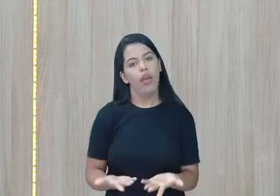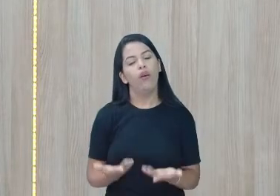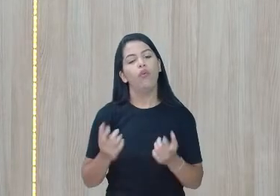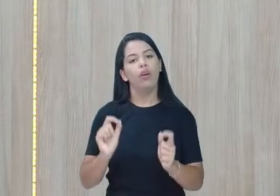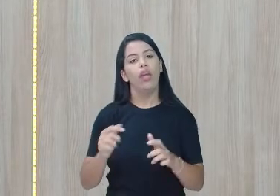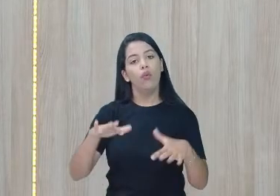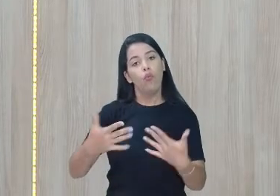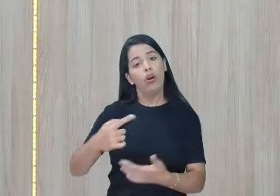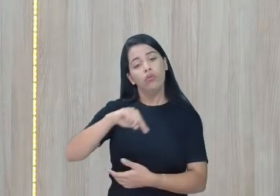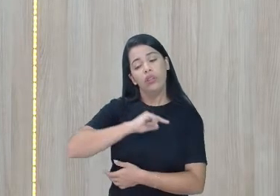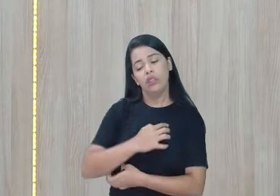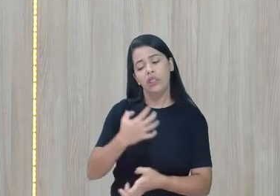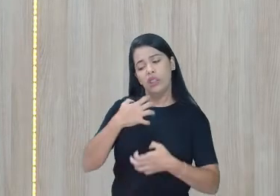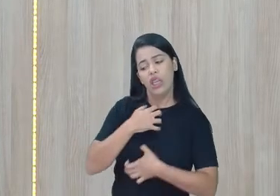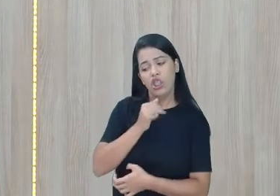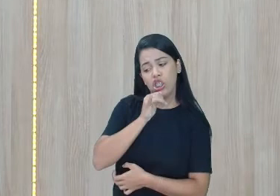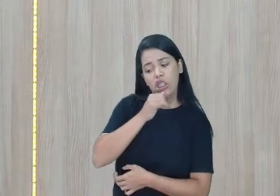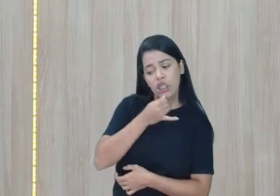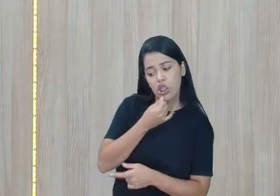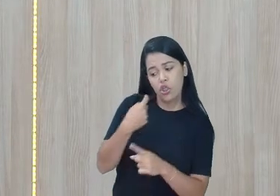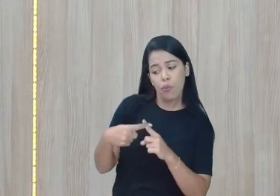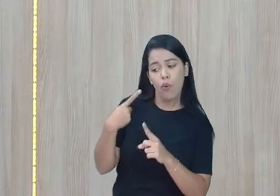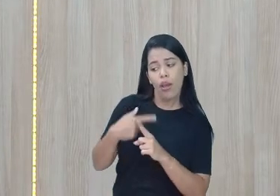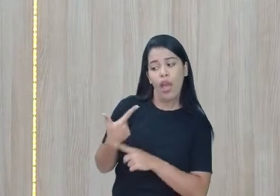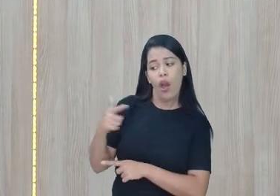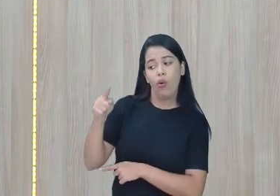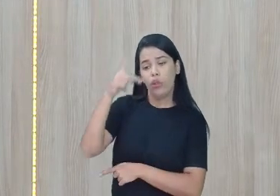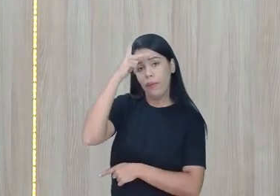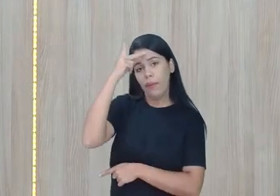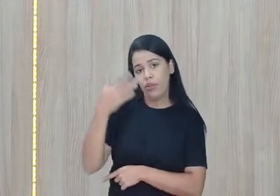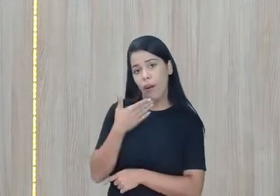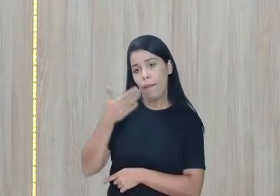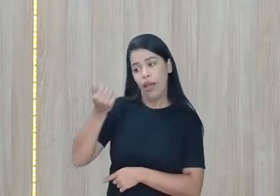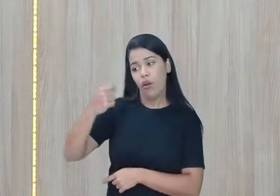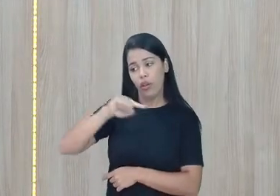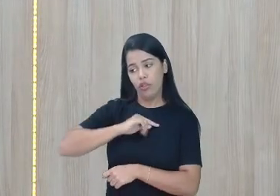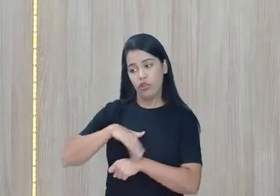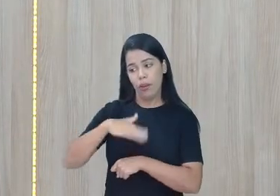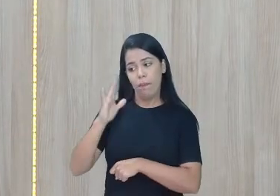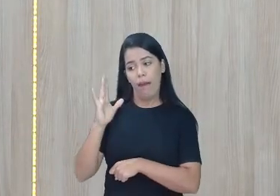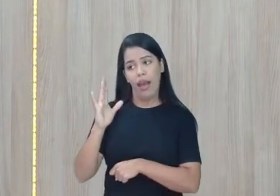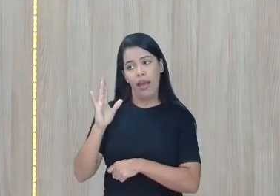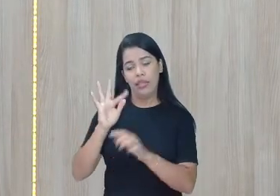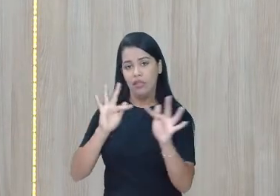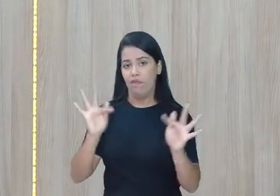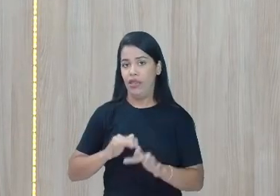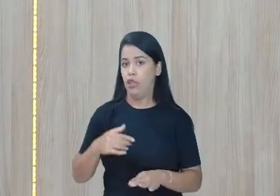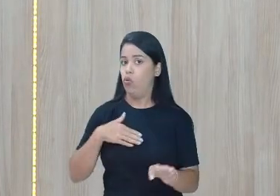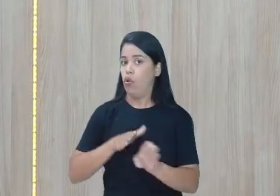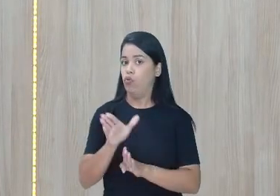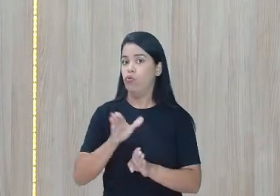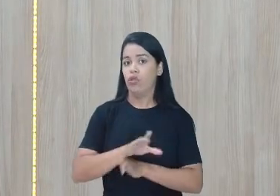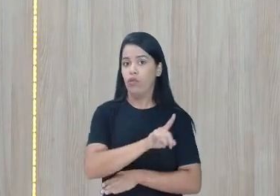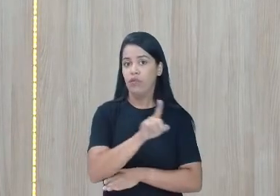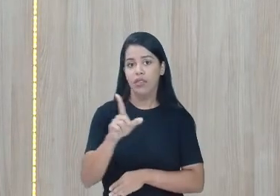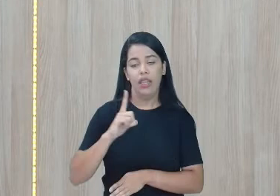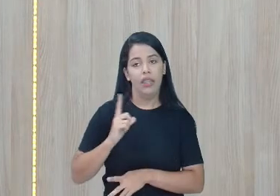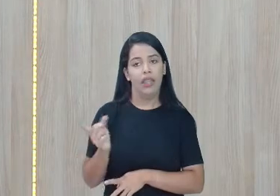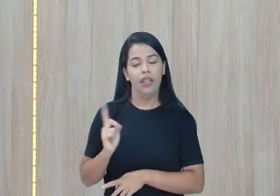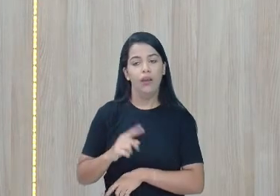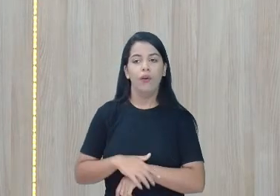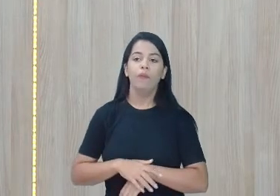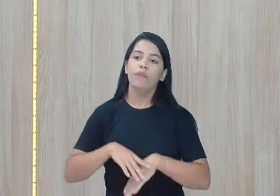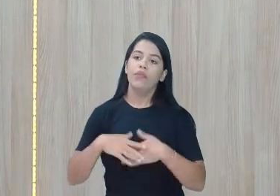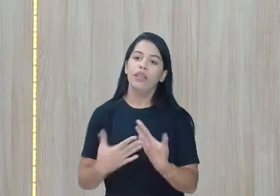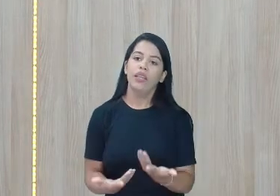tendo mais sucesso que a gente. Isso é inveja, minha gente. Não aconselho. Segunda definição, desejo